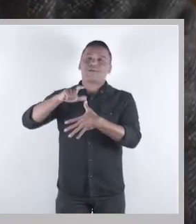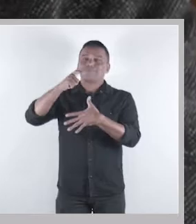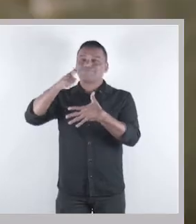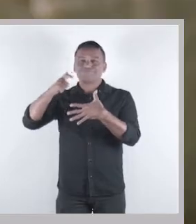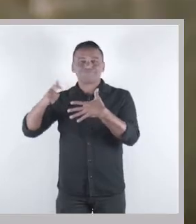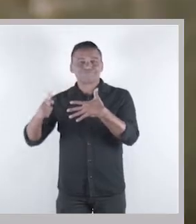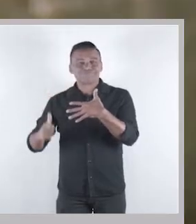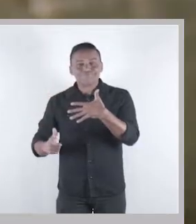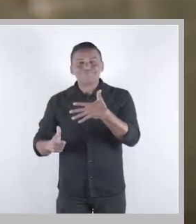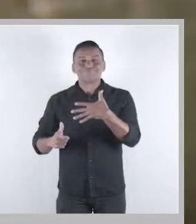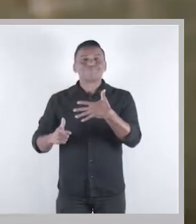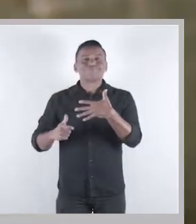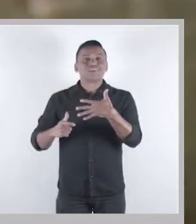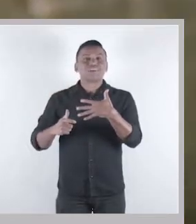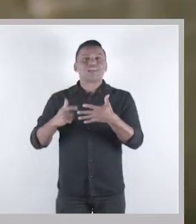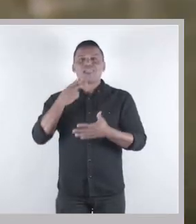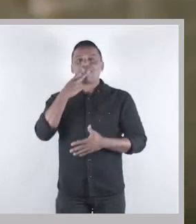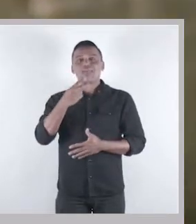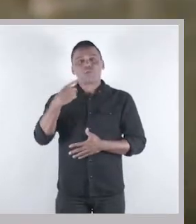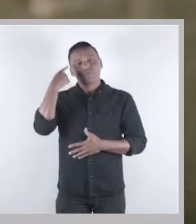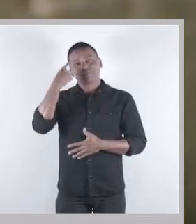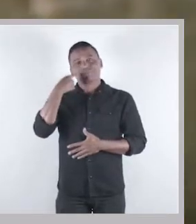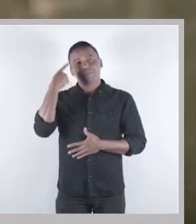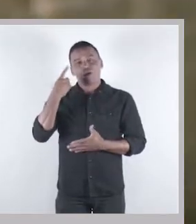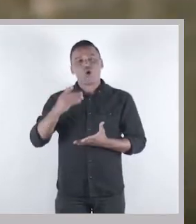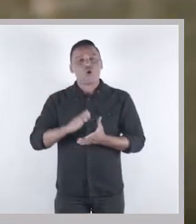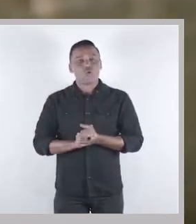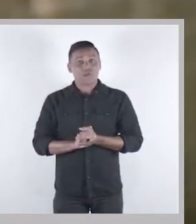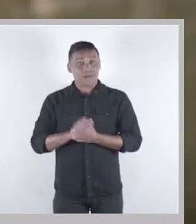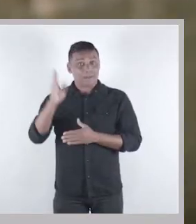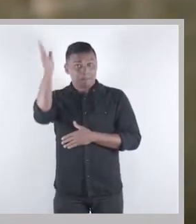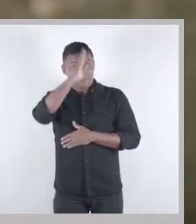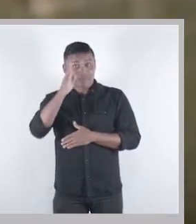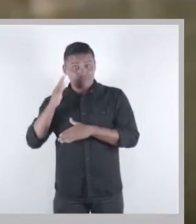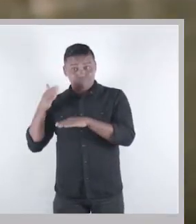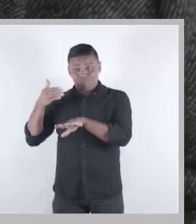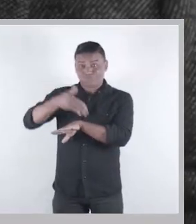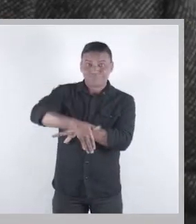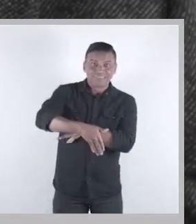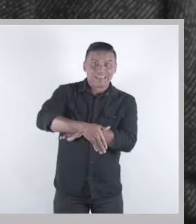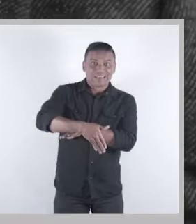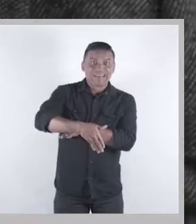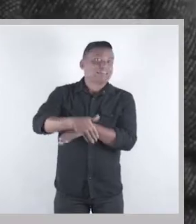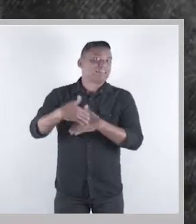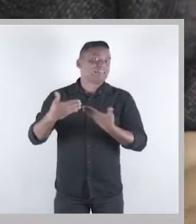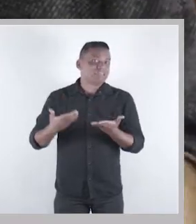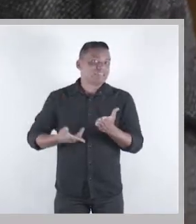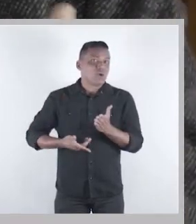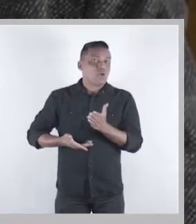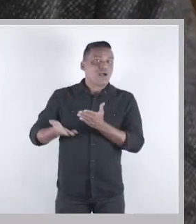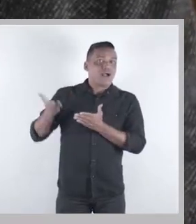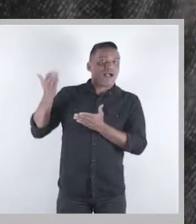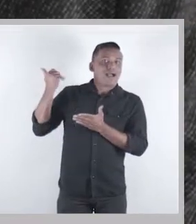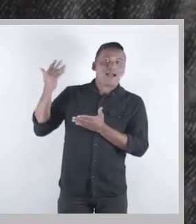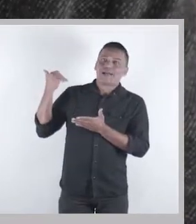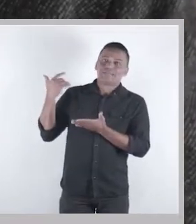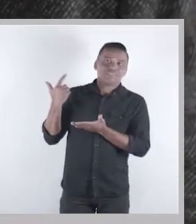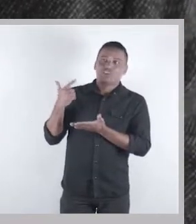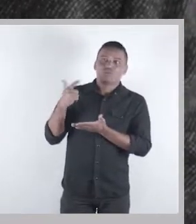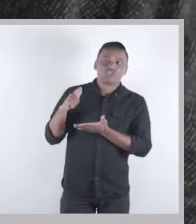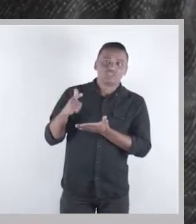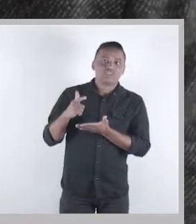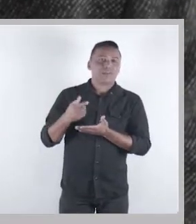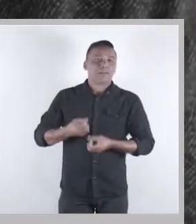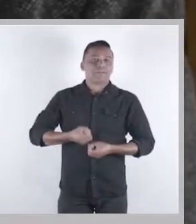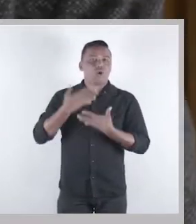o Brasil entrou nessa jogada assim né não que antes não tivesse poetas brasileiros publicados mas aí a gente começou